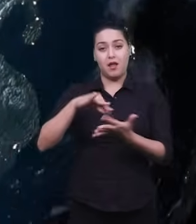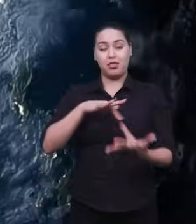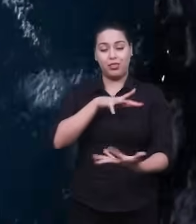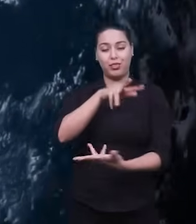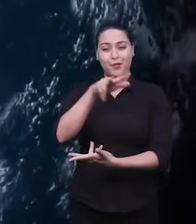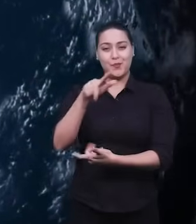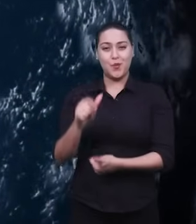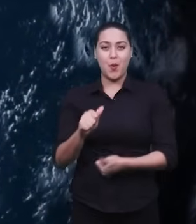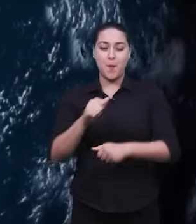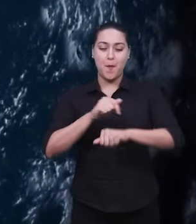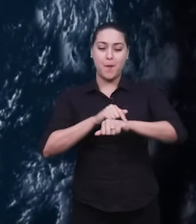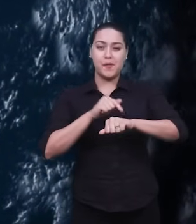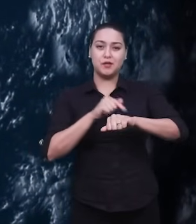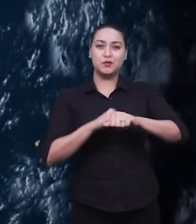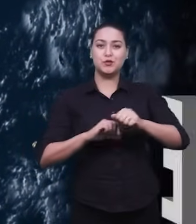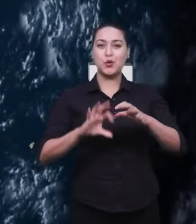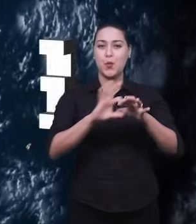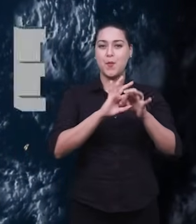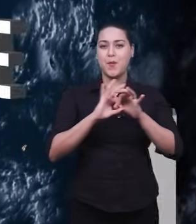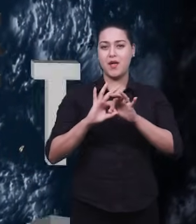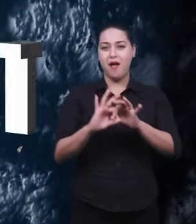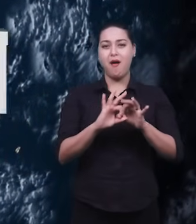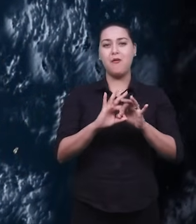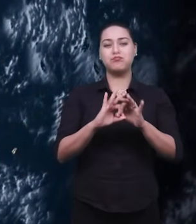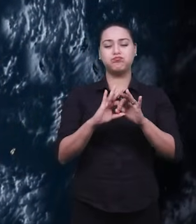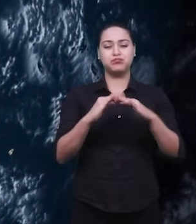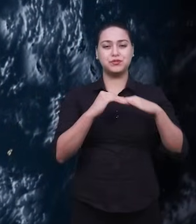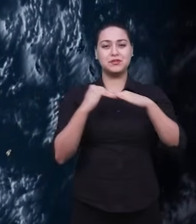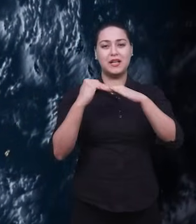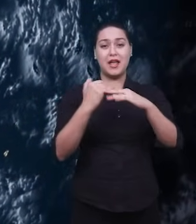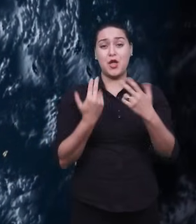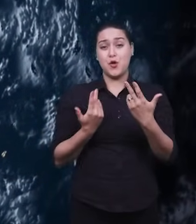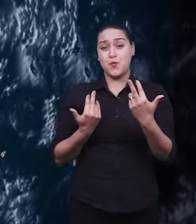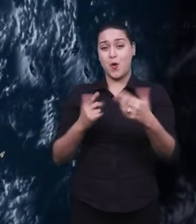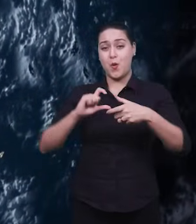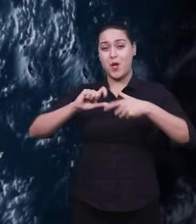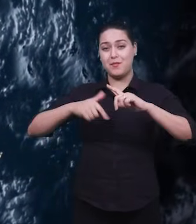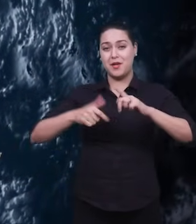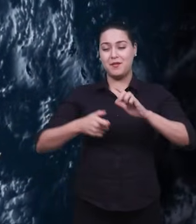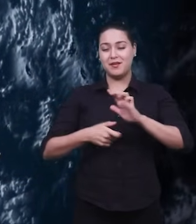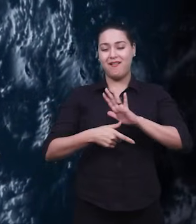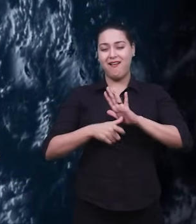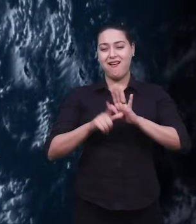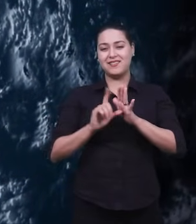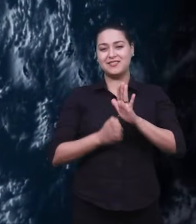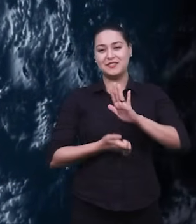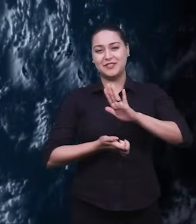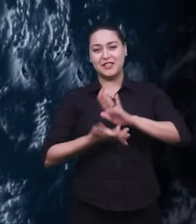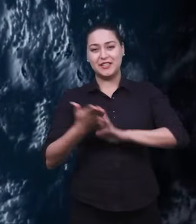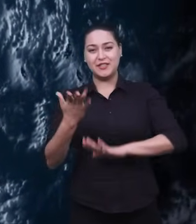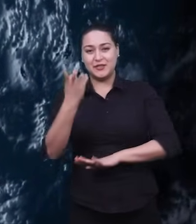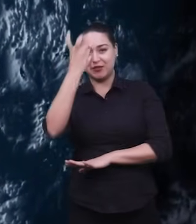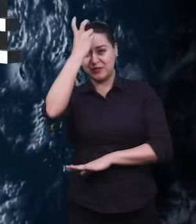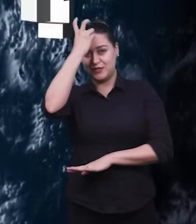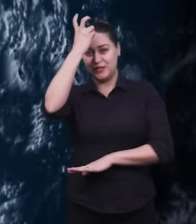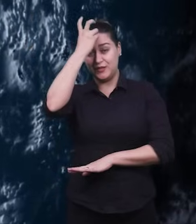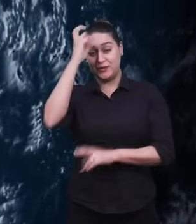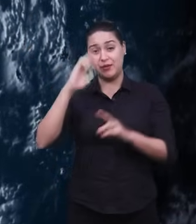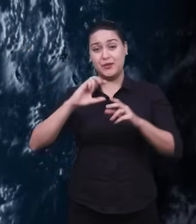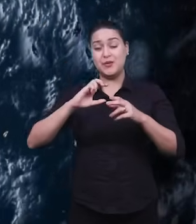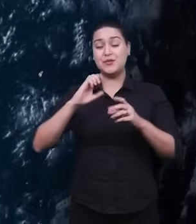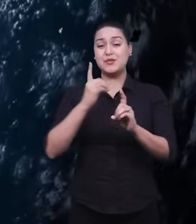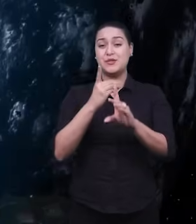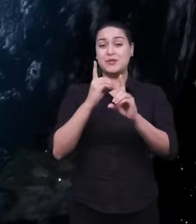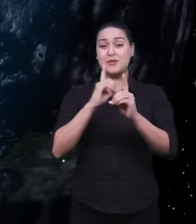planeta vivem um momento de unidade e comunhão, como viveram os hebreus na saída do Egito e os discípulos com o